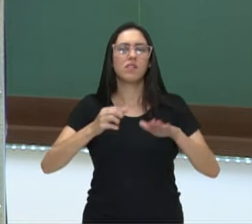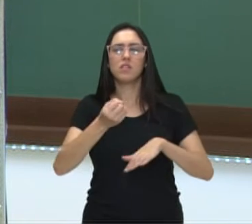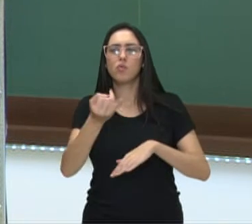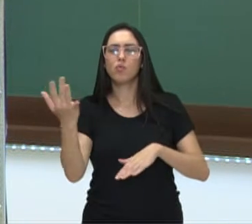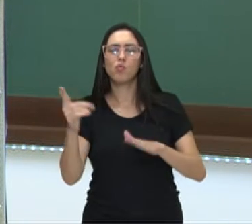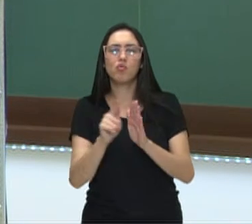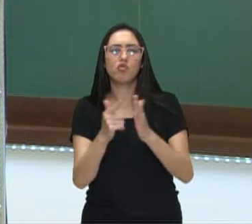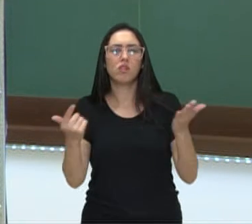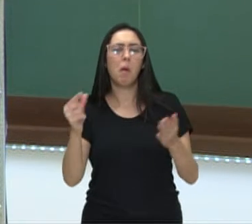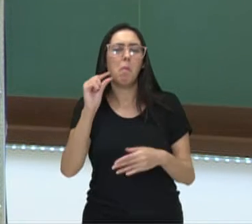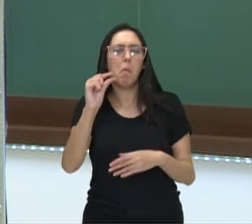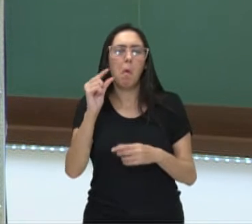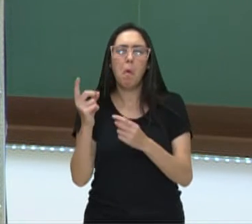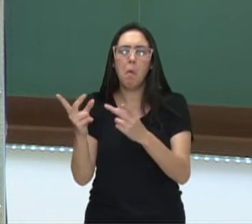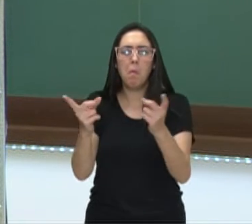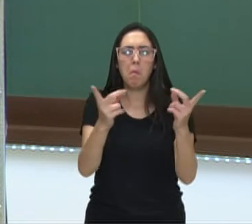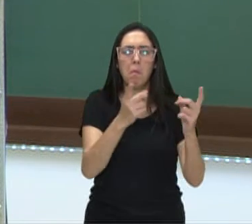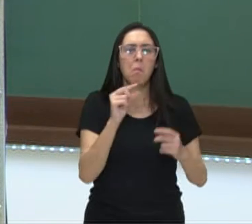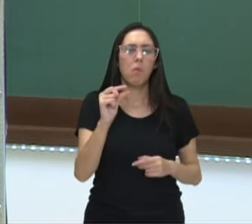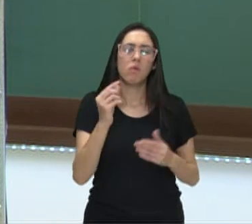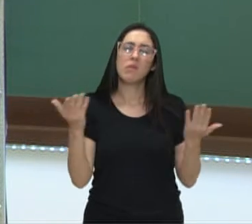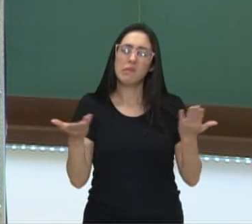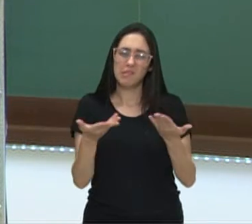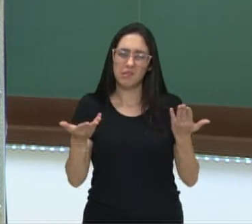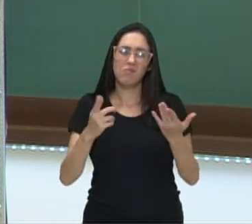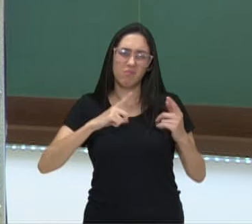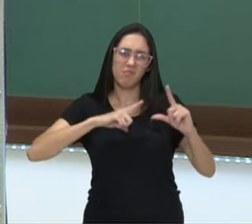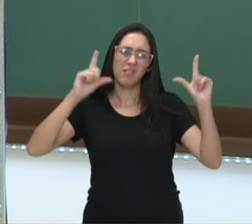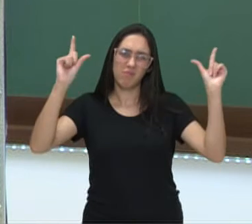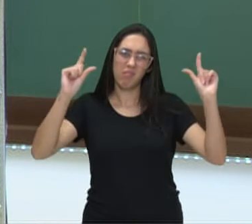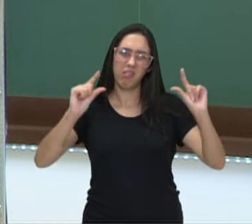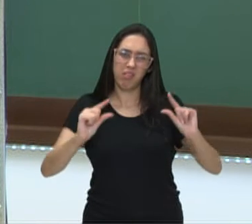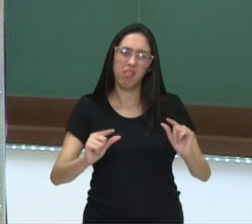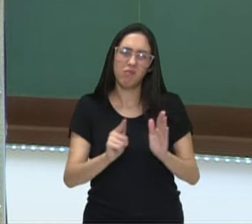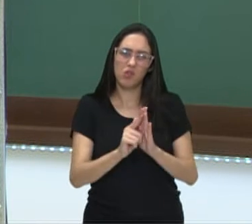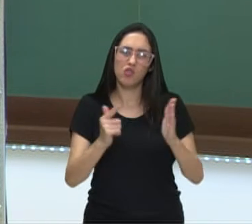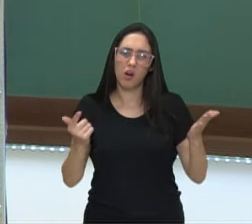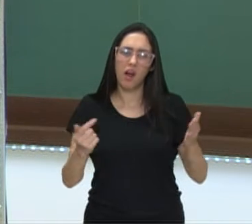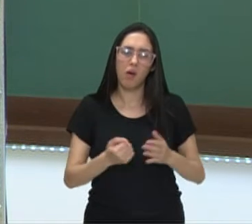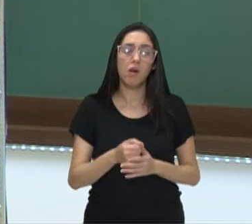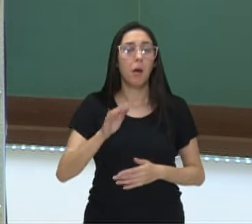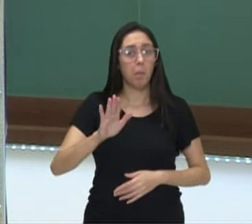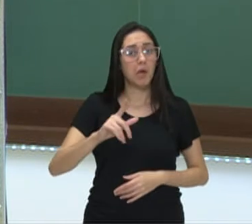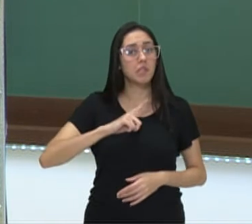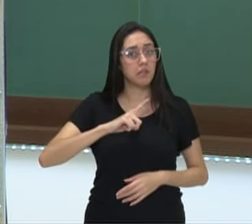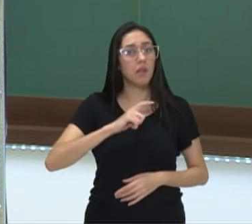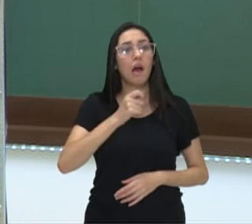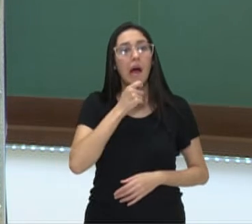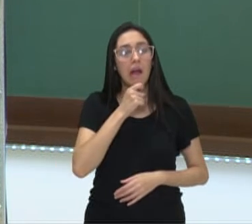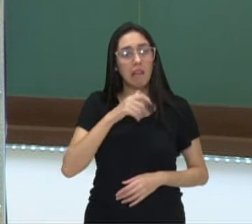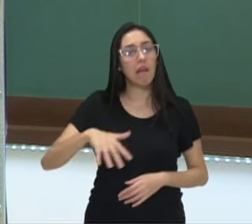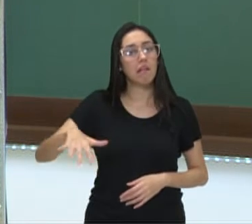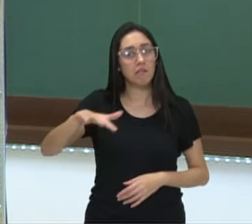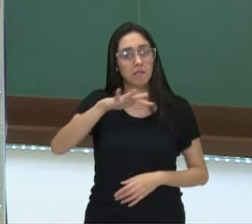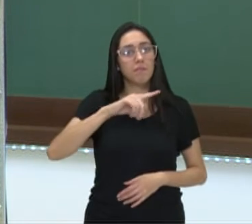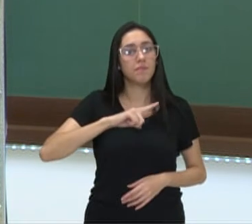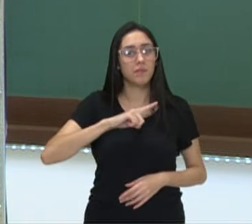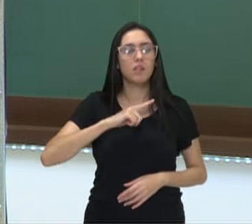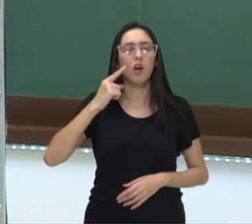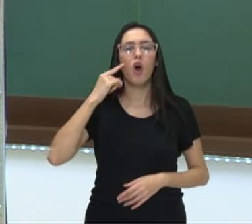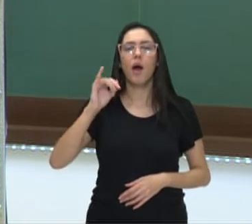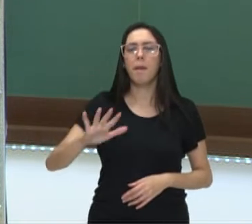que atualmente perderam um pouco o seu espaço na sociedade, mas ainda estão presentes, eu trago essa imagem aqui,